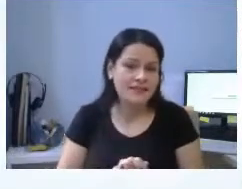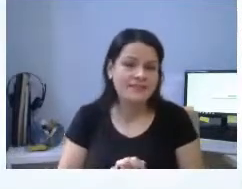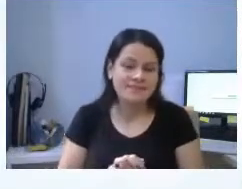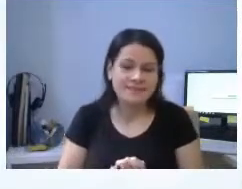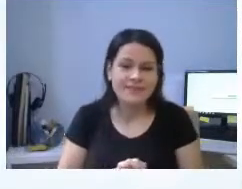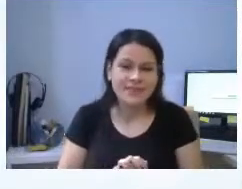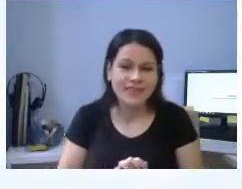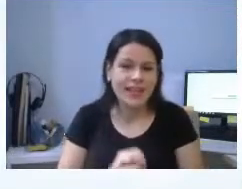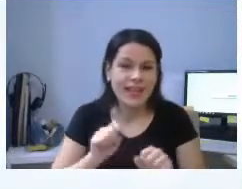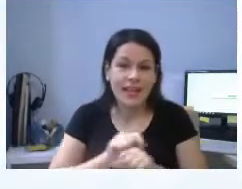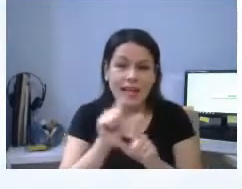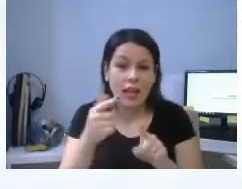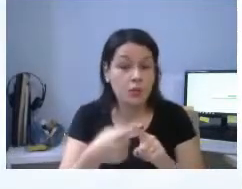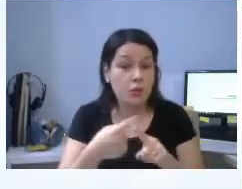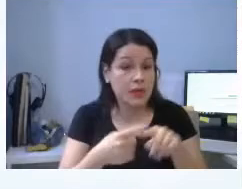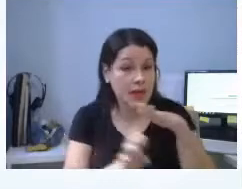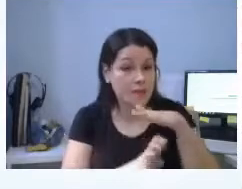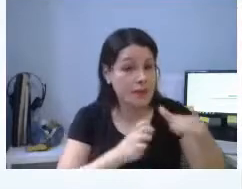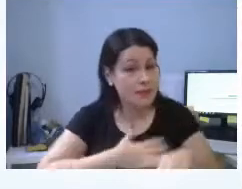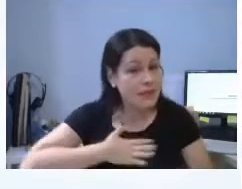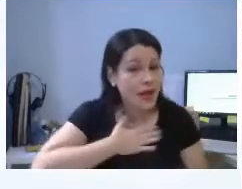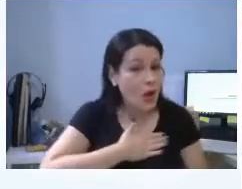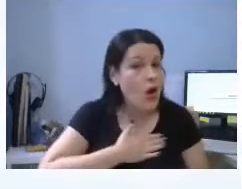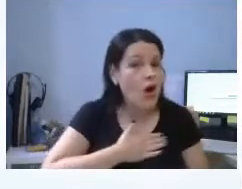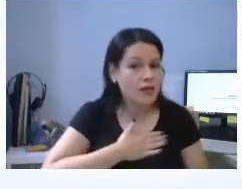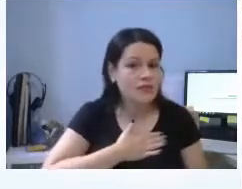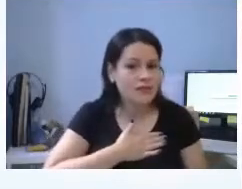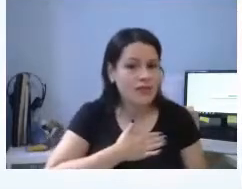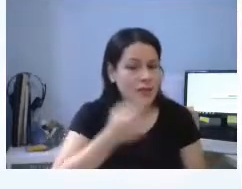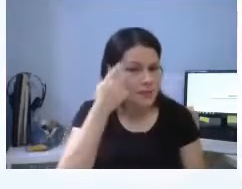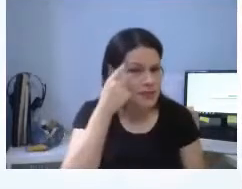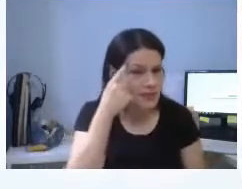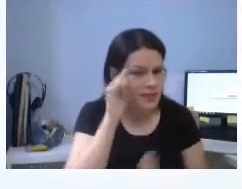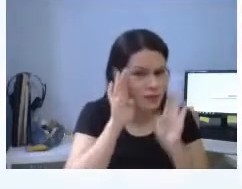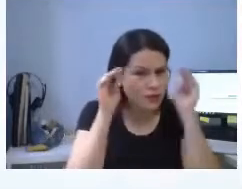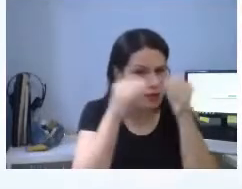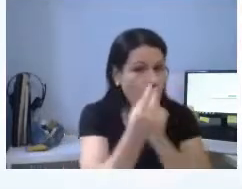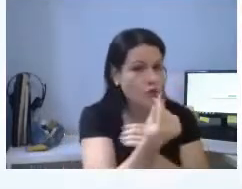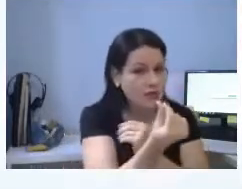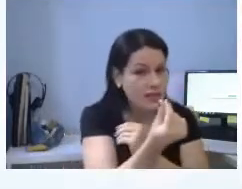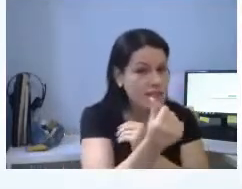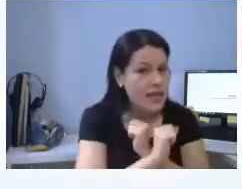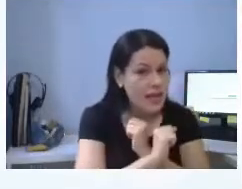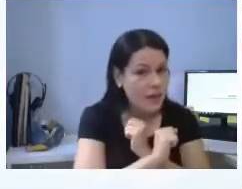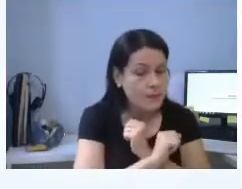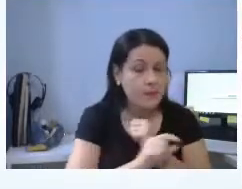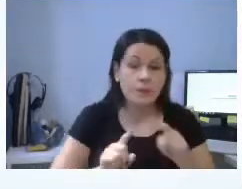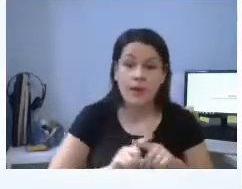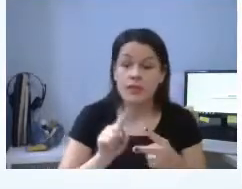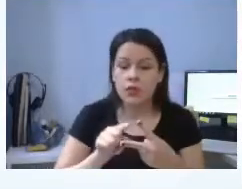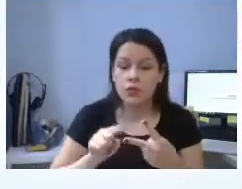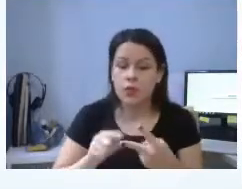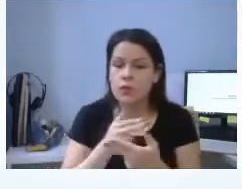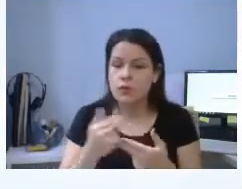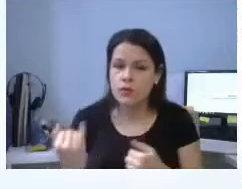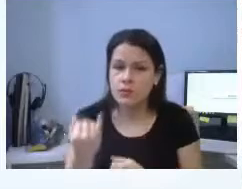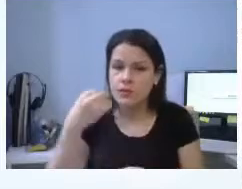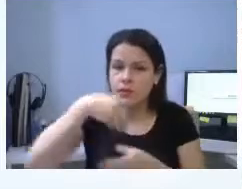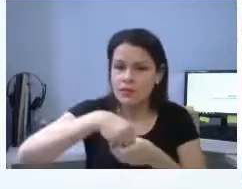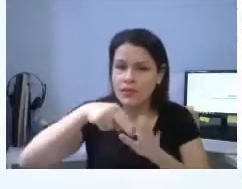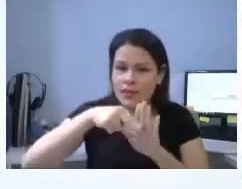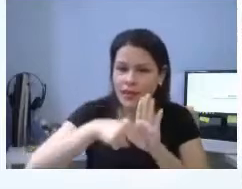tem vantagem para a empresa, vamos pensar nisso, financeira, né? Mas 2 pontos importantes que tem ali na nota técnica